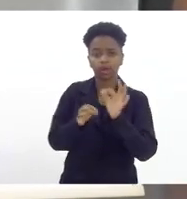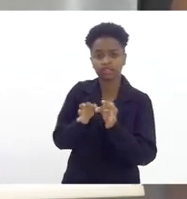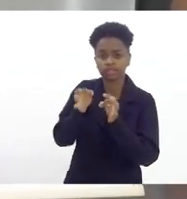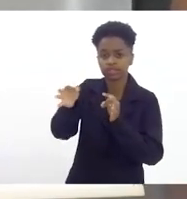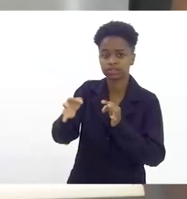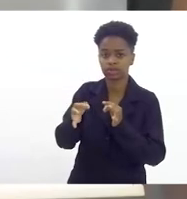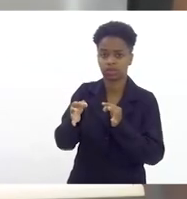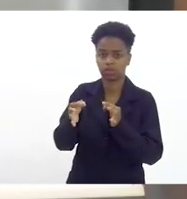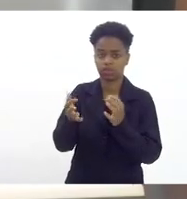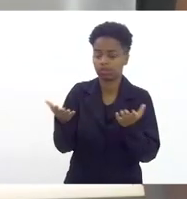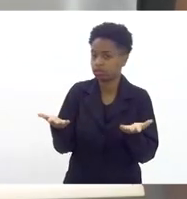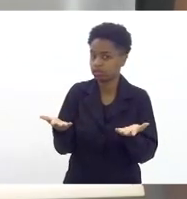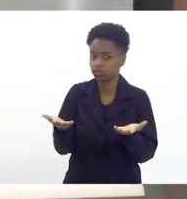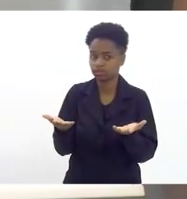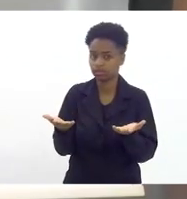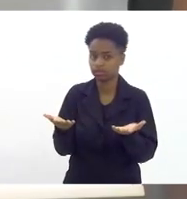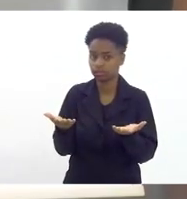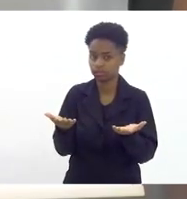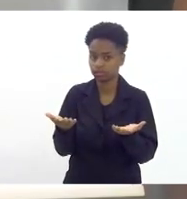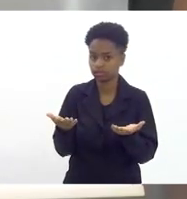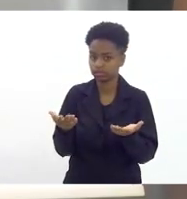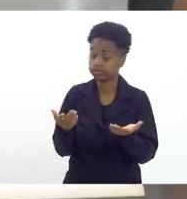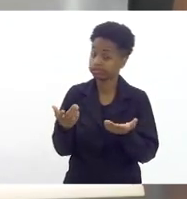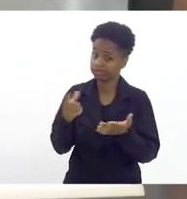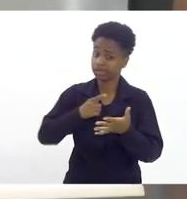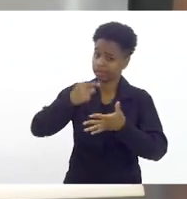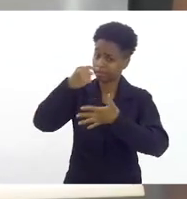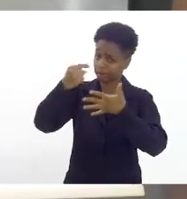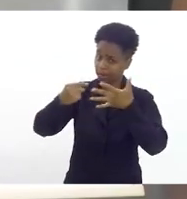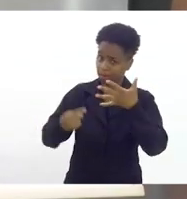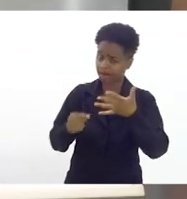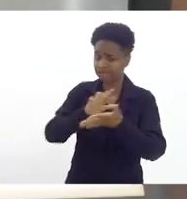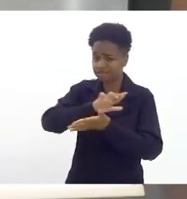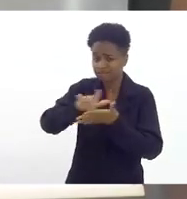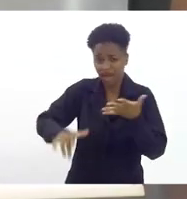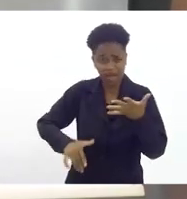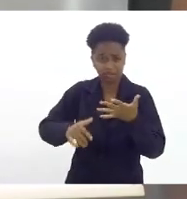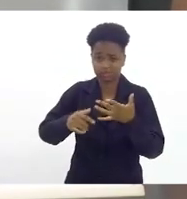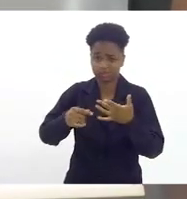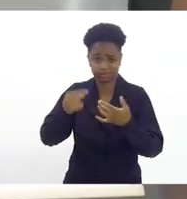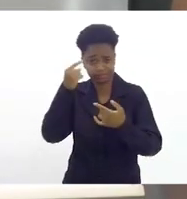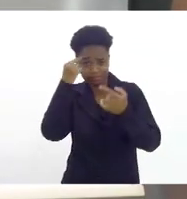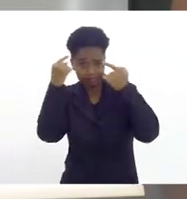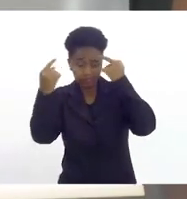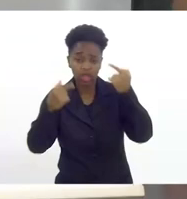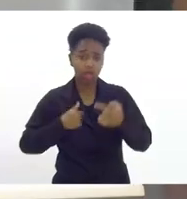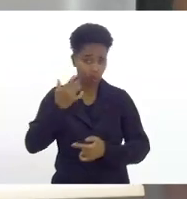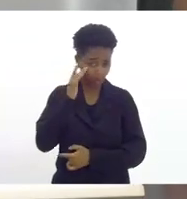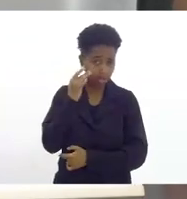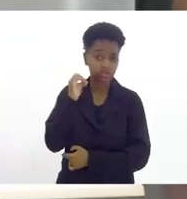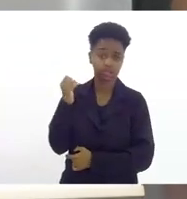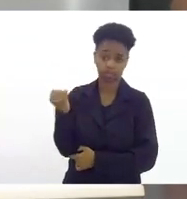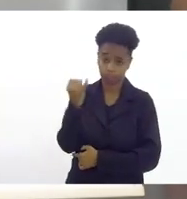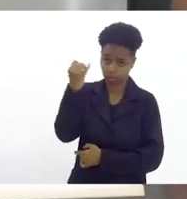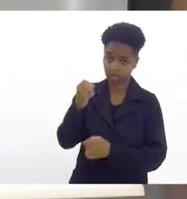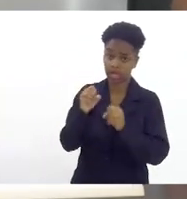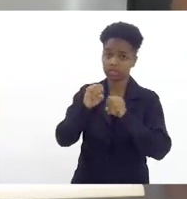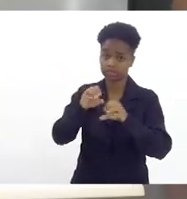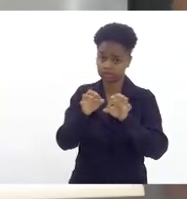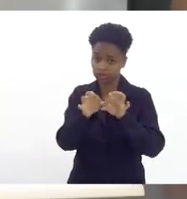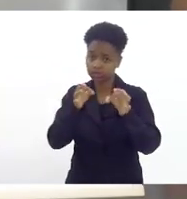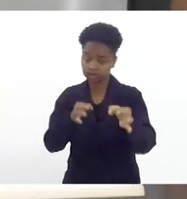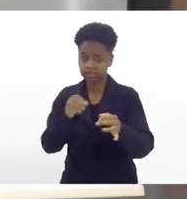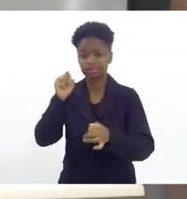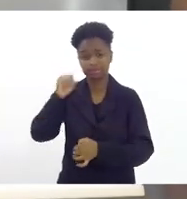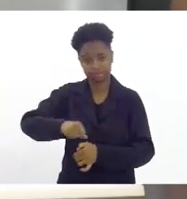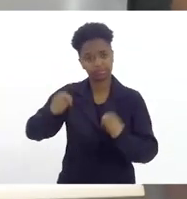robustos Enfim acho que são muitas questões É acho que o Éden importante acho que é de possibilita